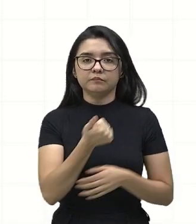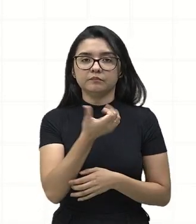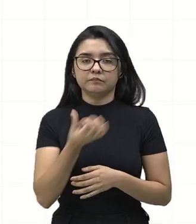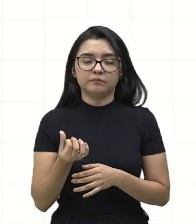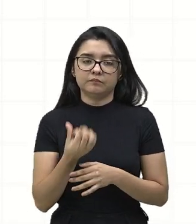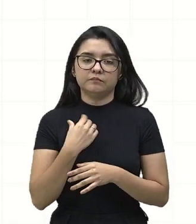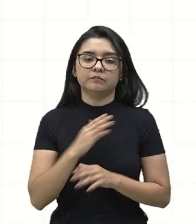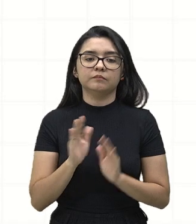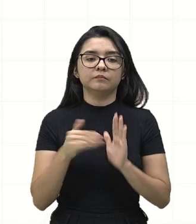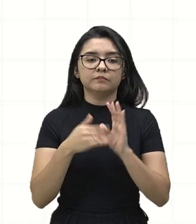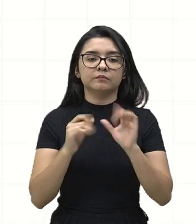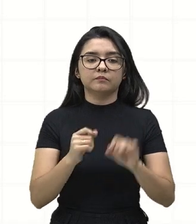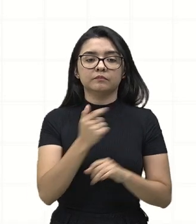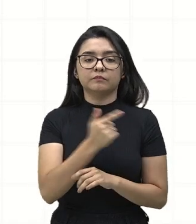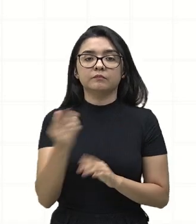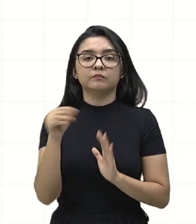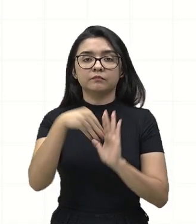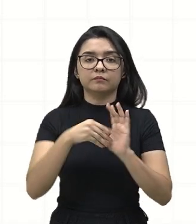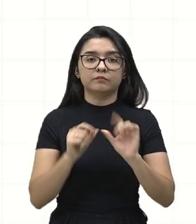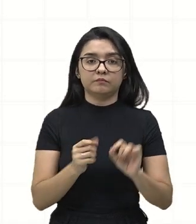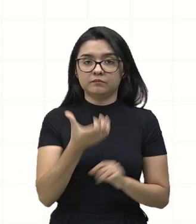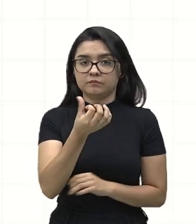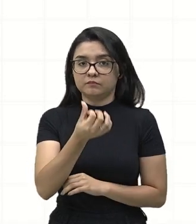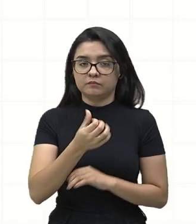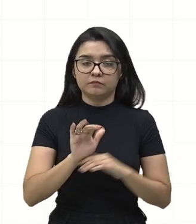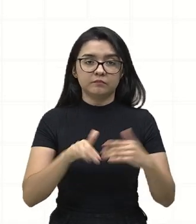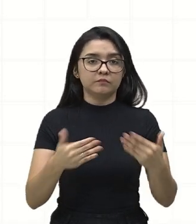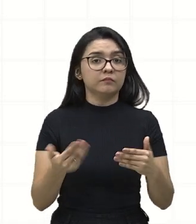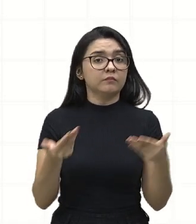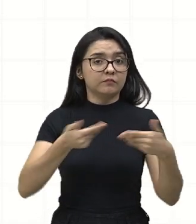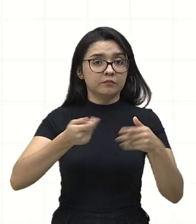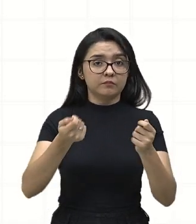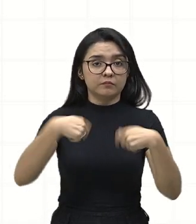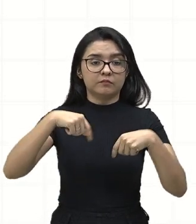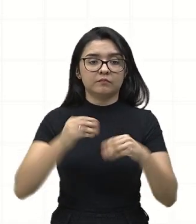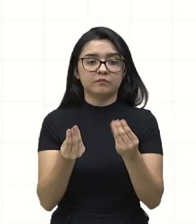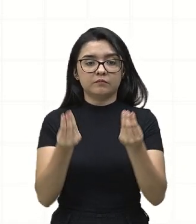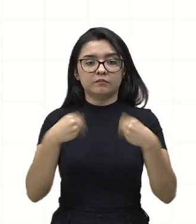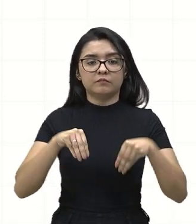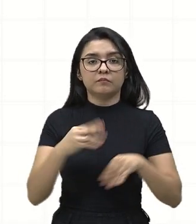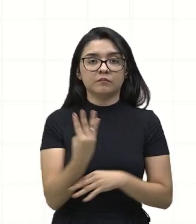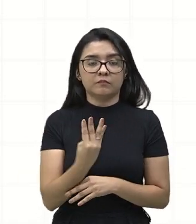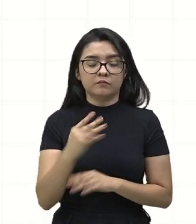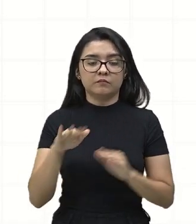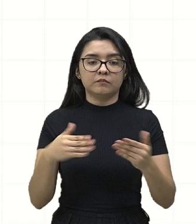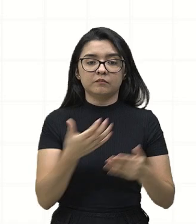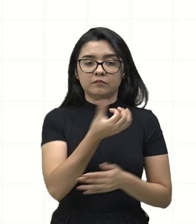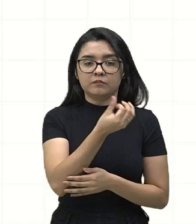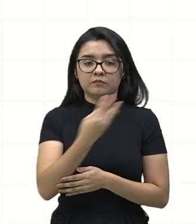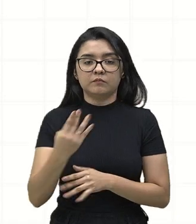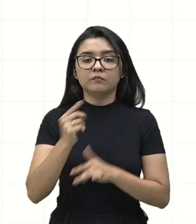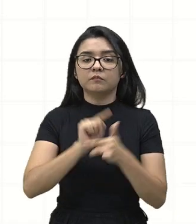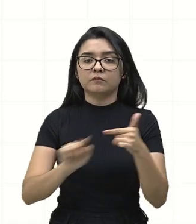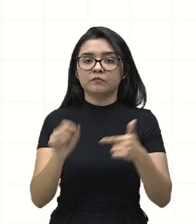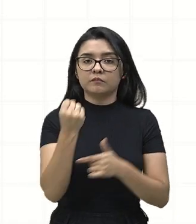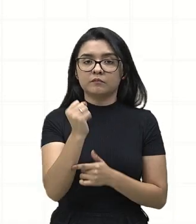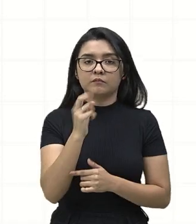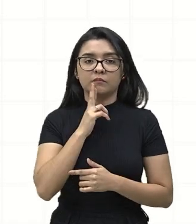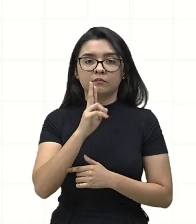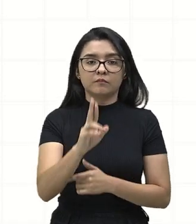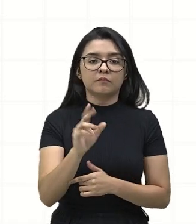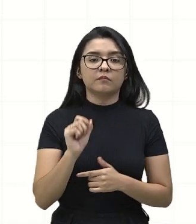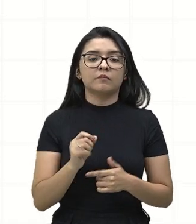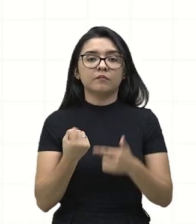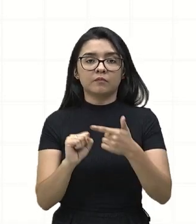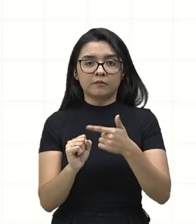16 para 22, faltam 6. E agora a gente baixa o 4. 64 dividido por 8,